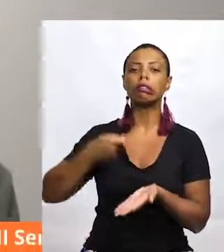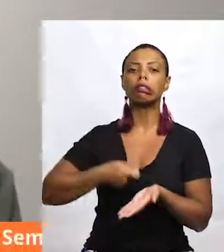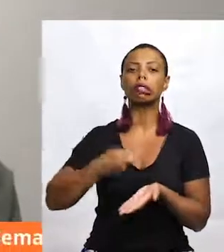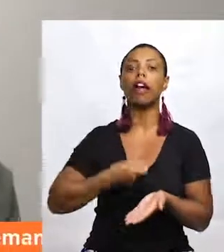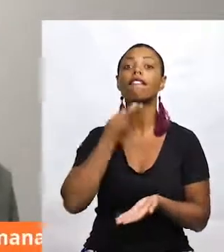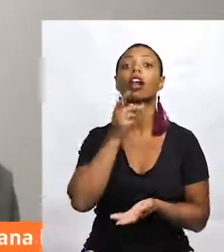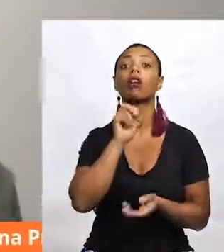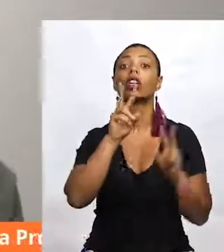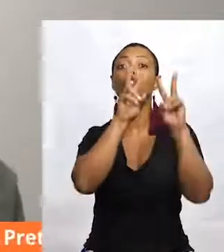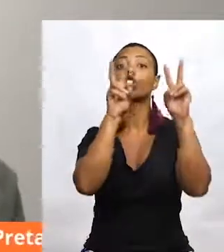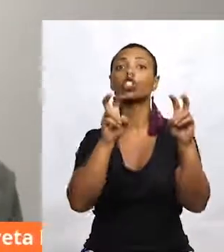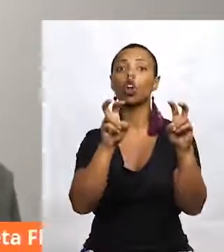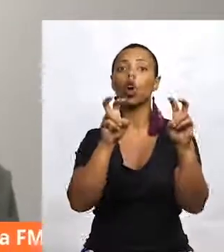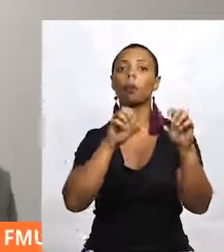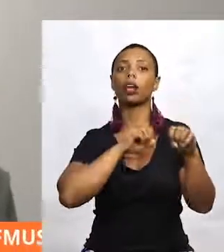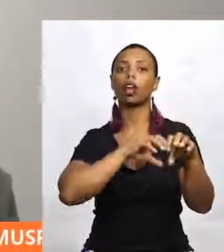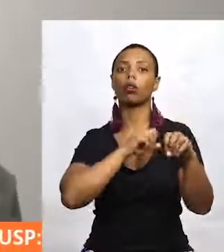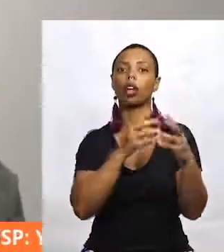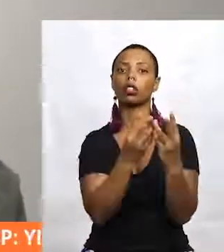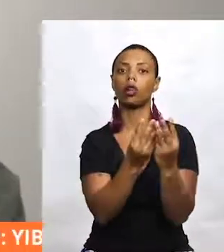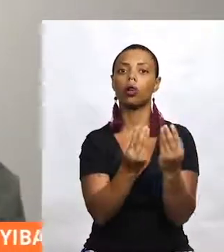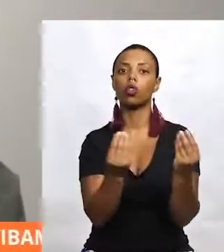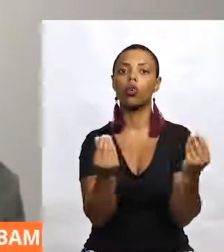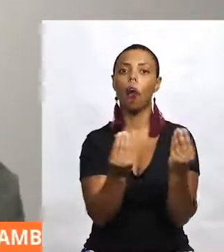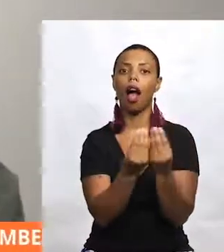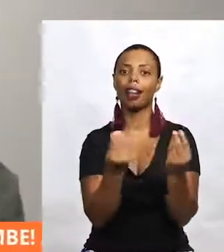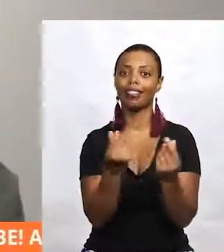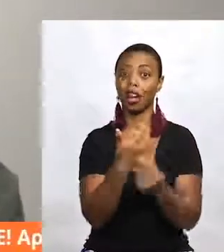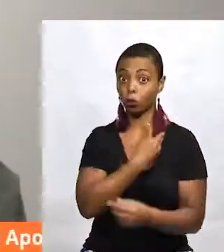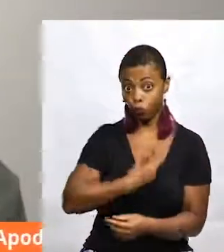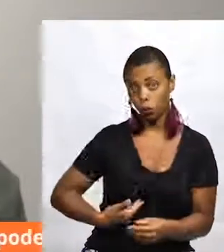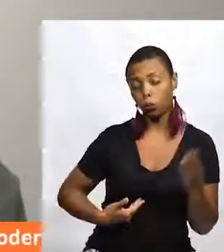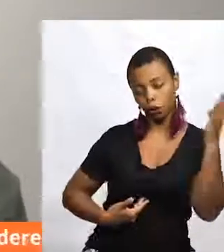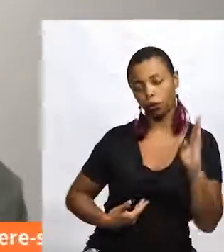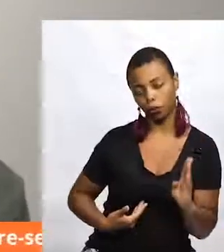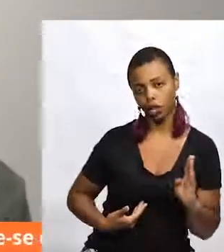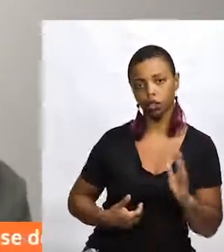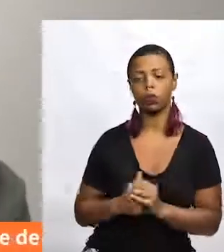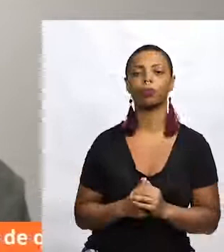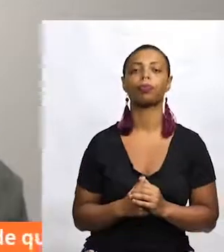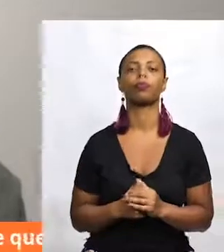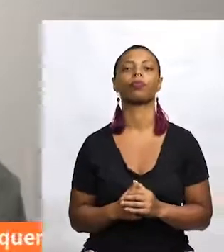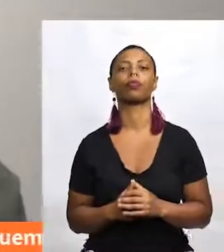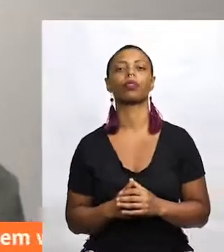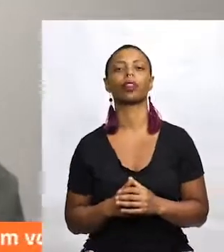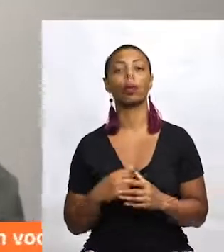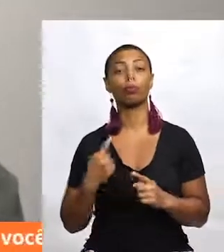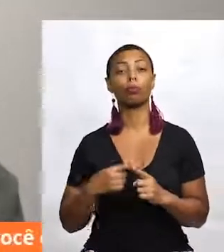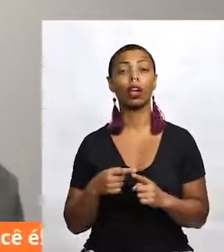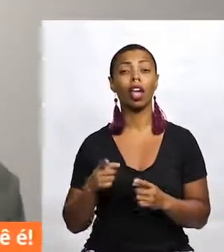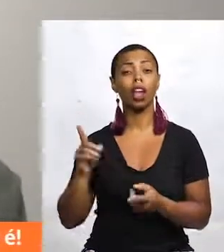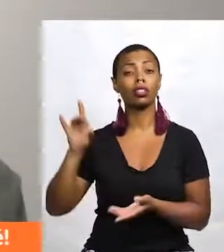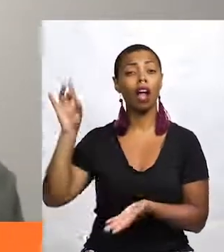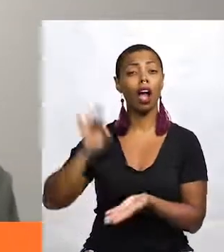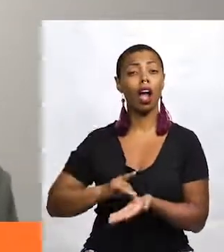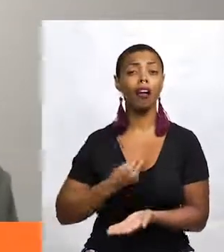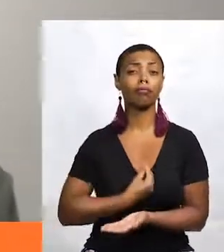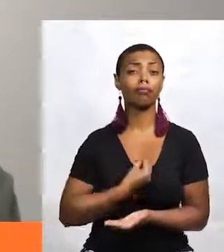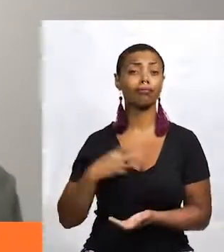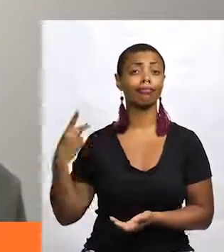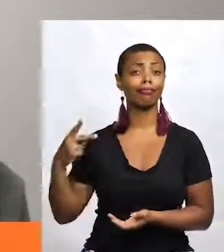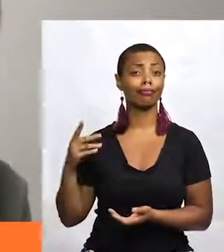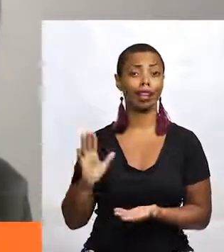da educação pública brasileira, né, porque é essa realidade que a Adriana viveu, ela teve, digamos assim,